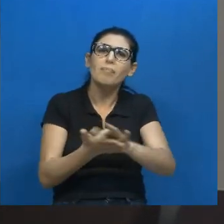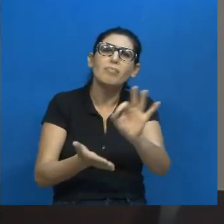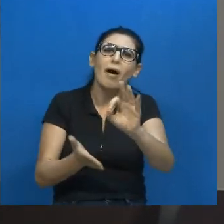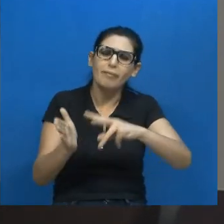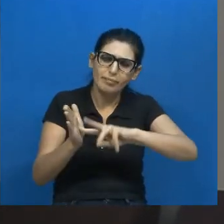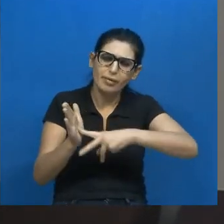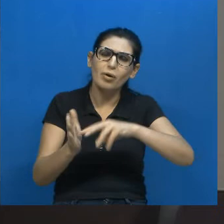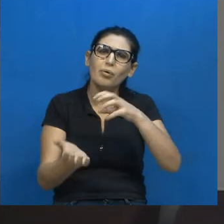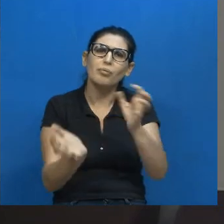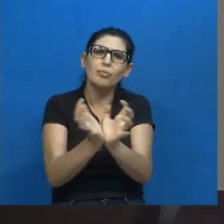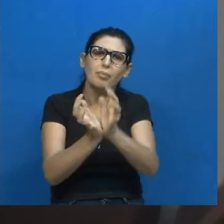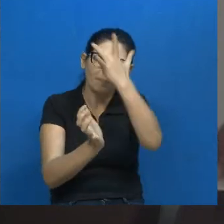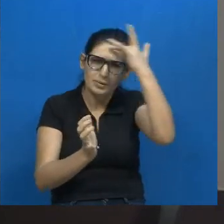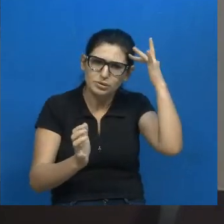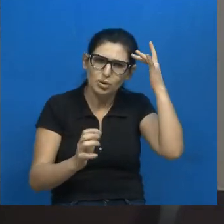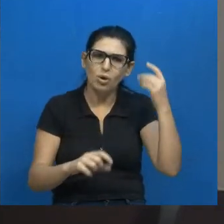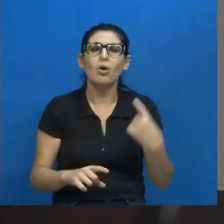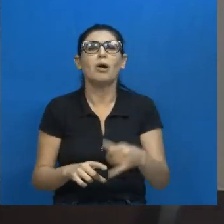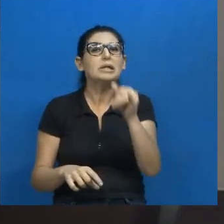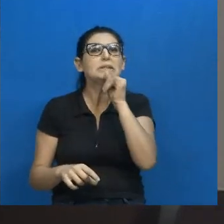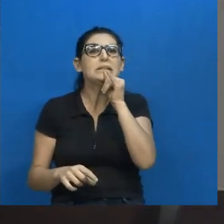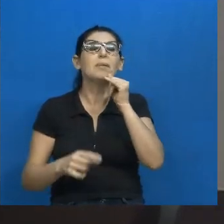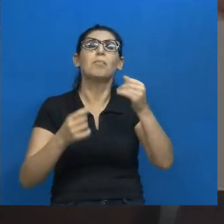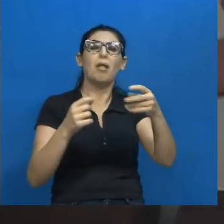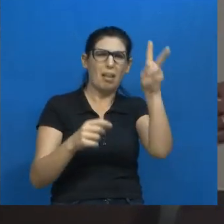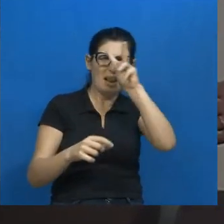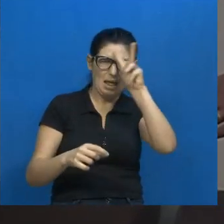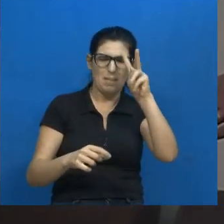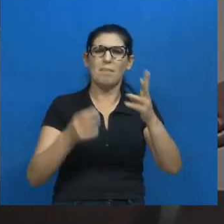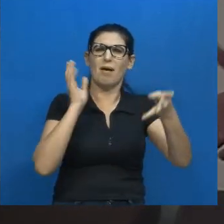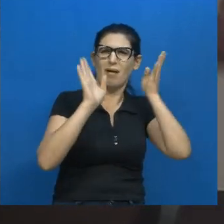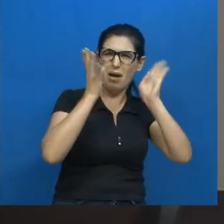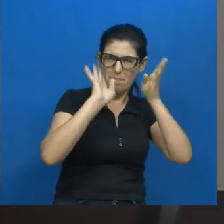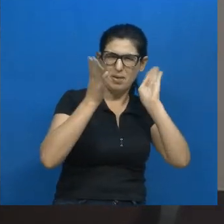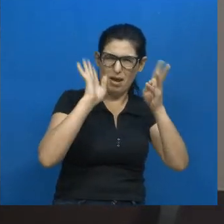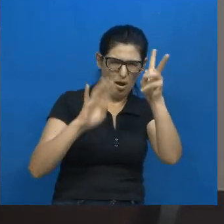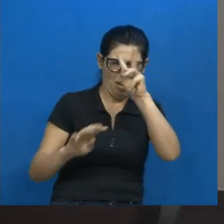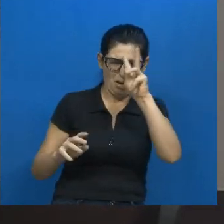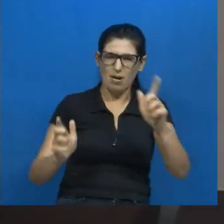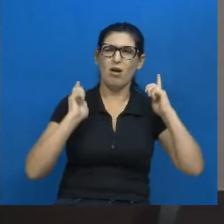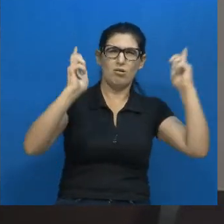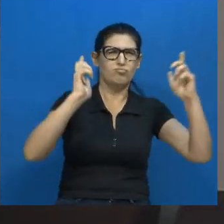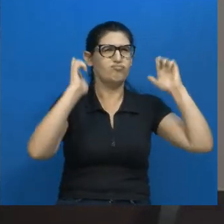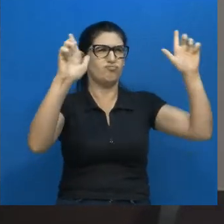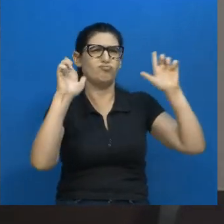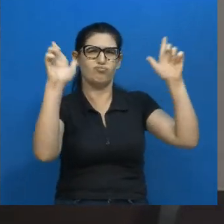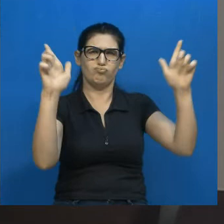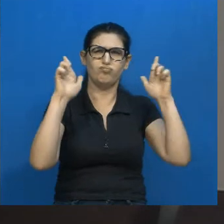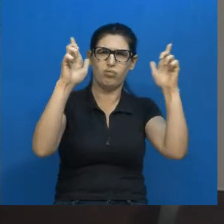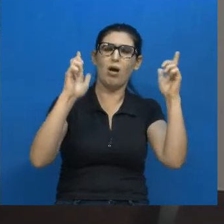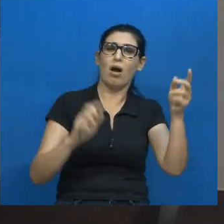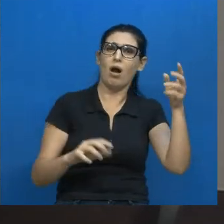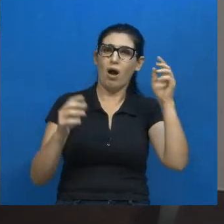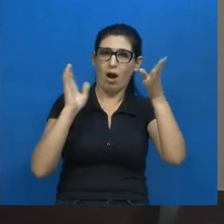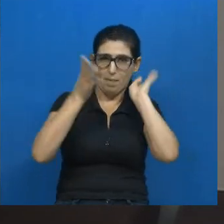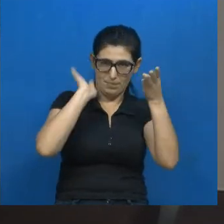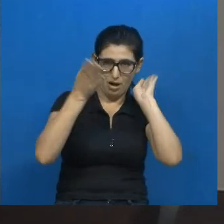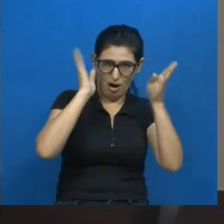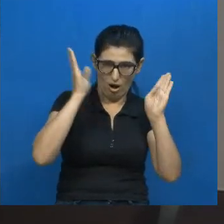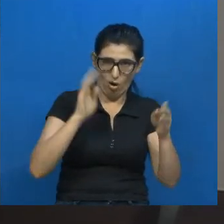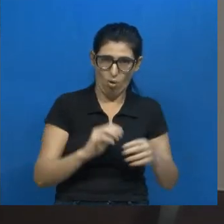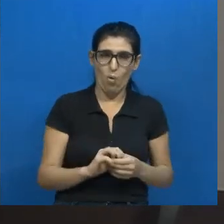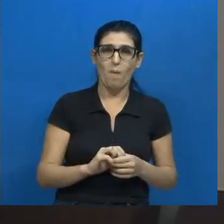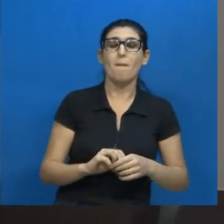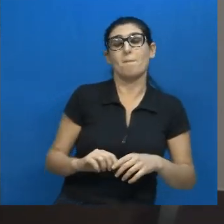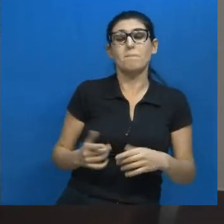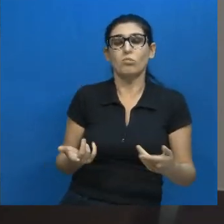foi colocar a rota de caminhão, chamou o sindicato que eu nunca vi na minha vida. E hoje uma falta de respeito grande. E a segunda pergunta